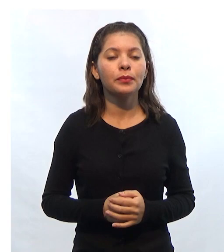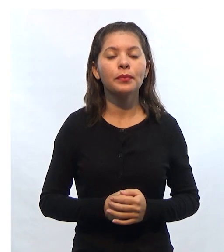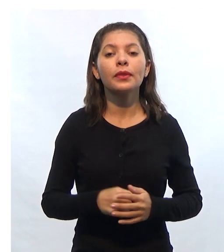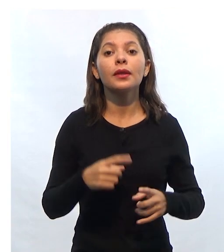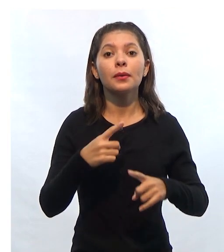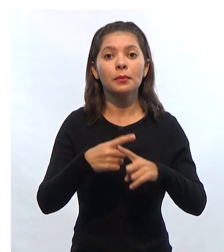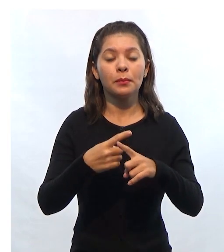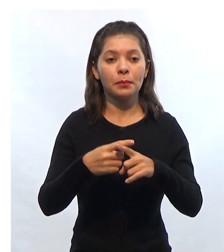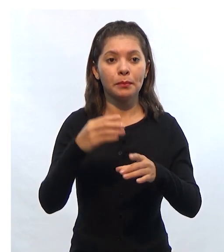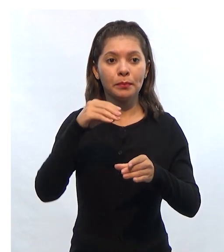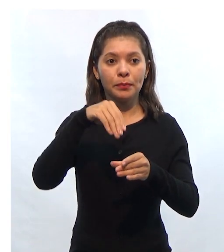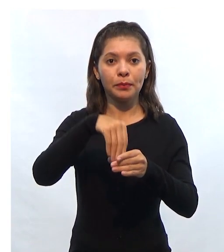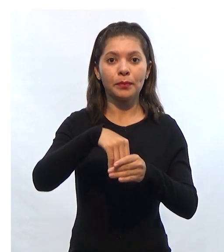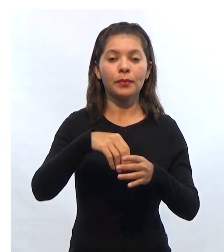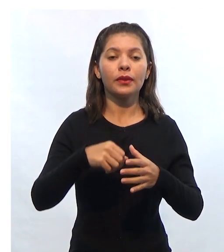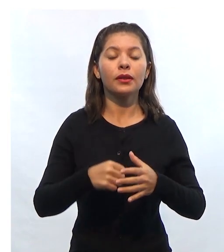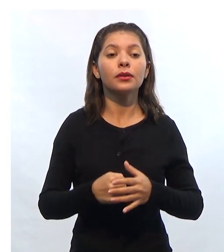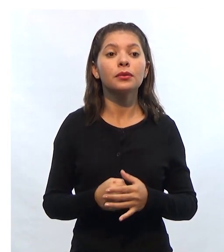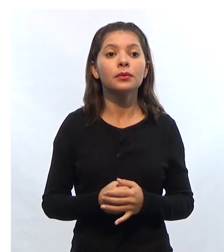Porque dentro das